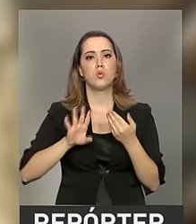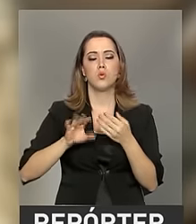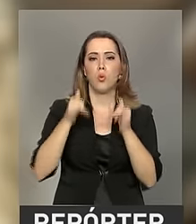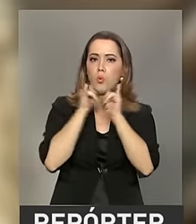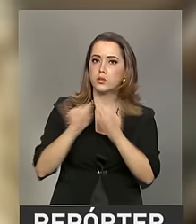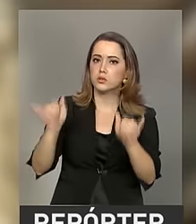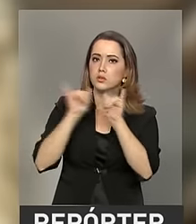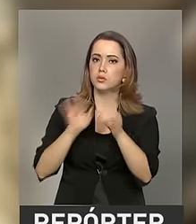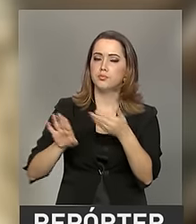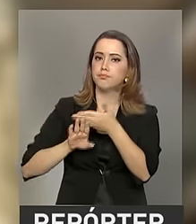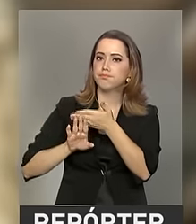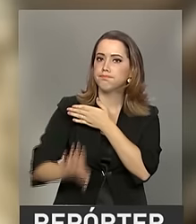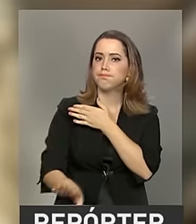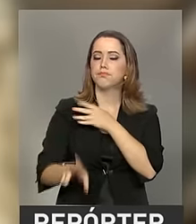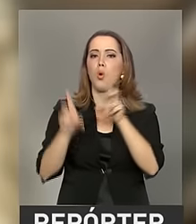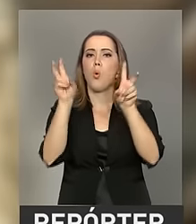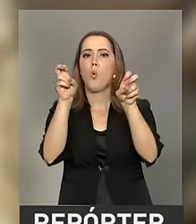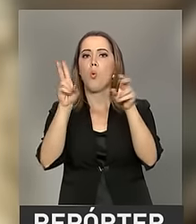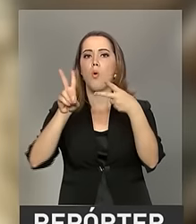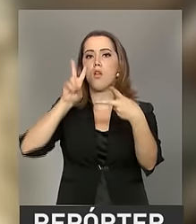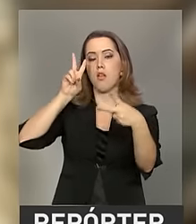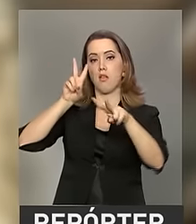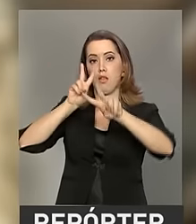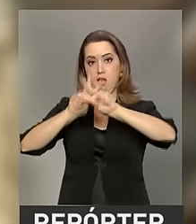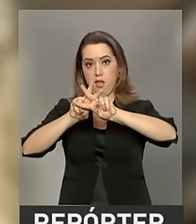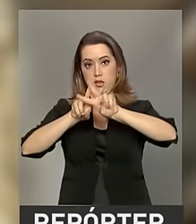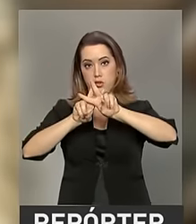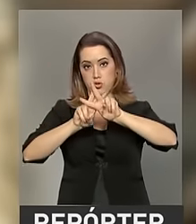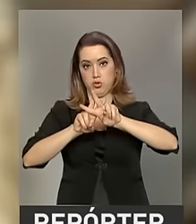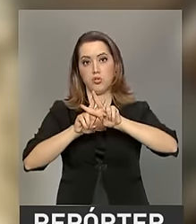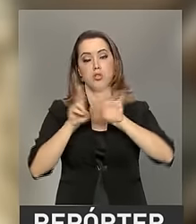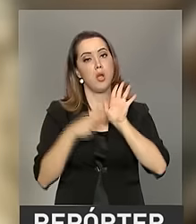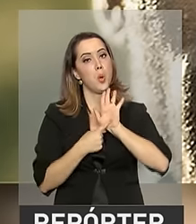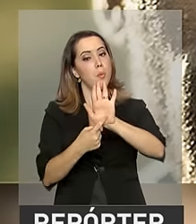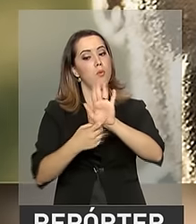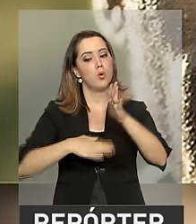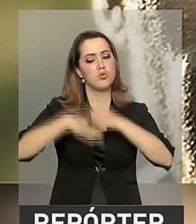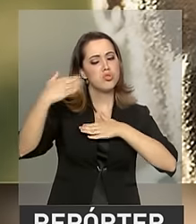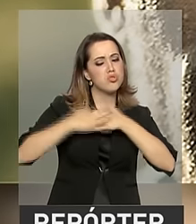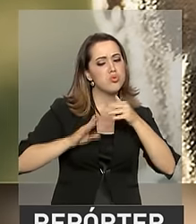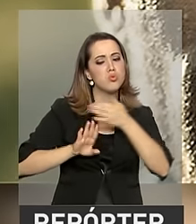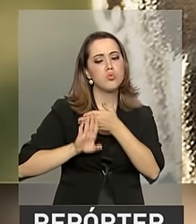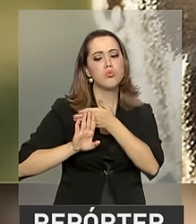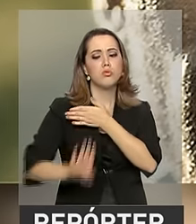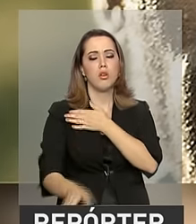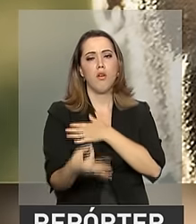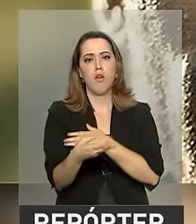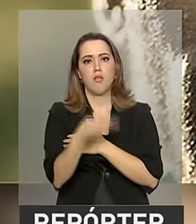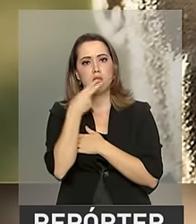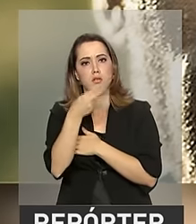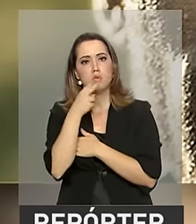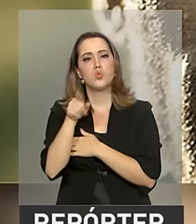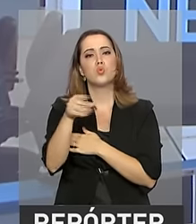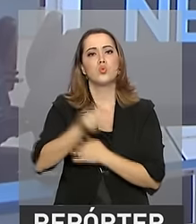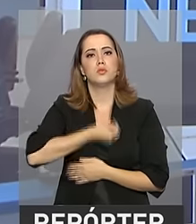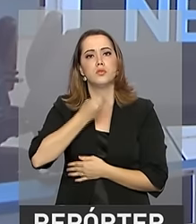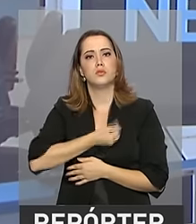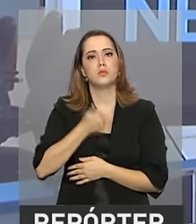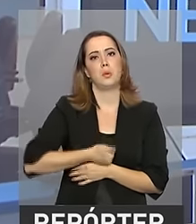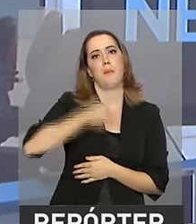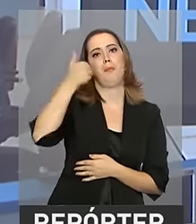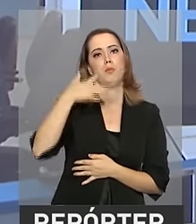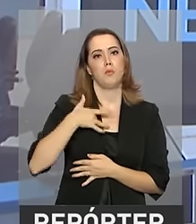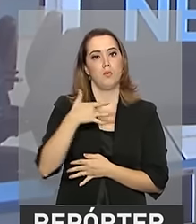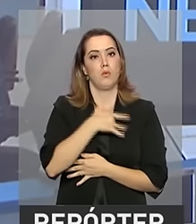tabagismo com o slogan hashtag mostre atitude sem o cigarro sua vida ganha mais saúde a campanha quer